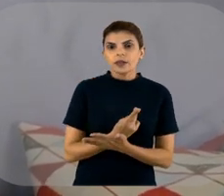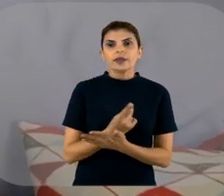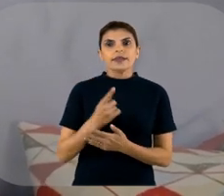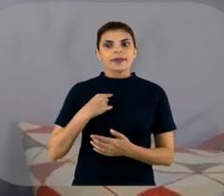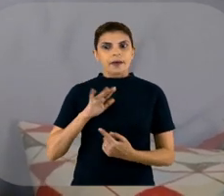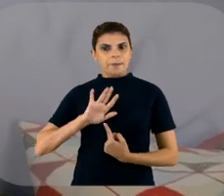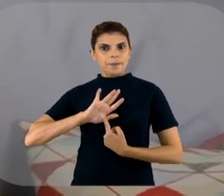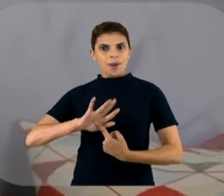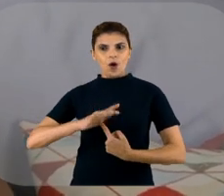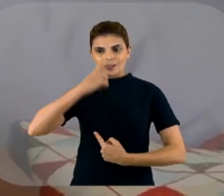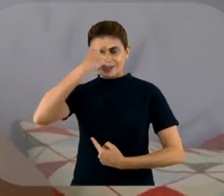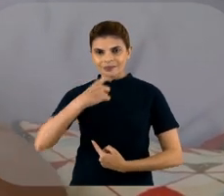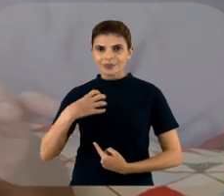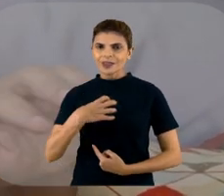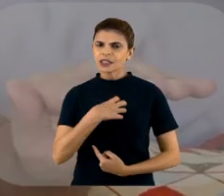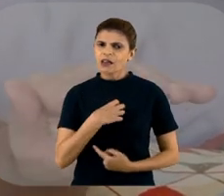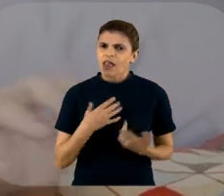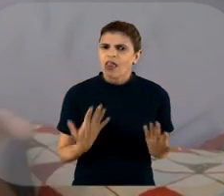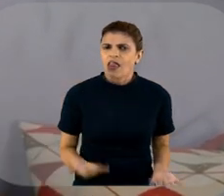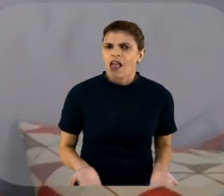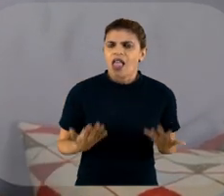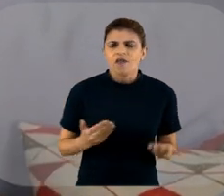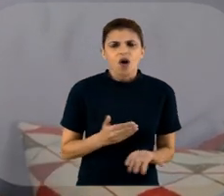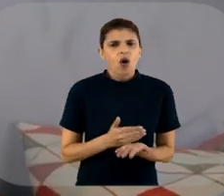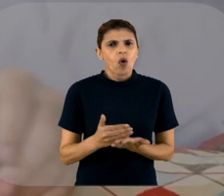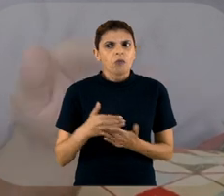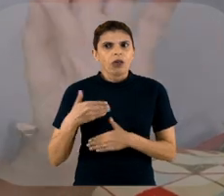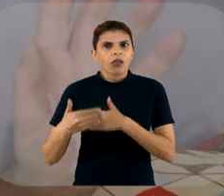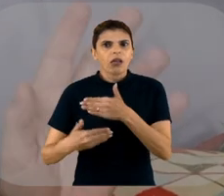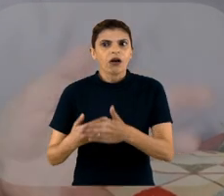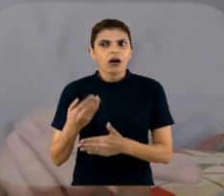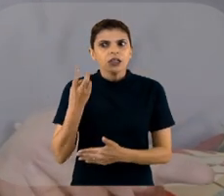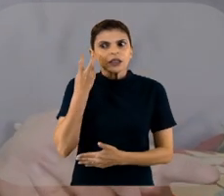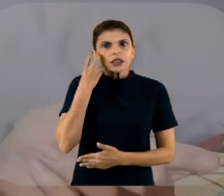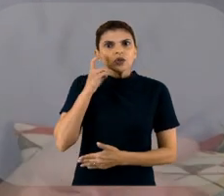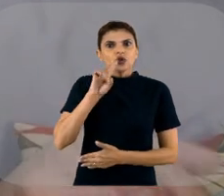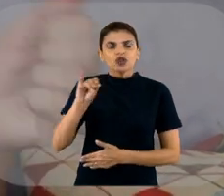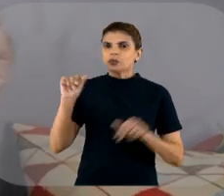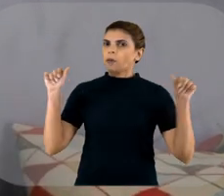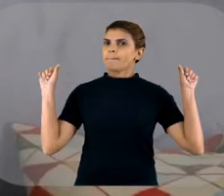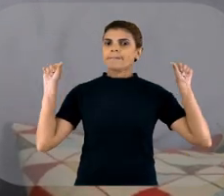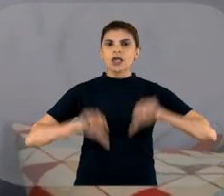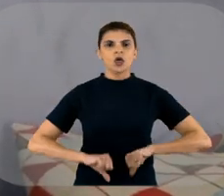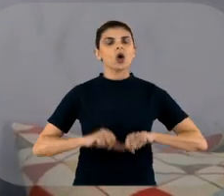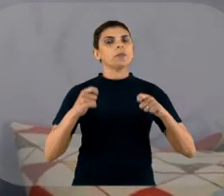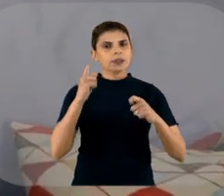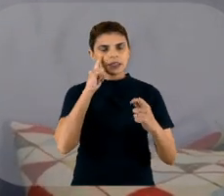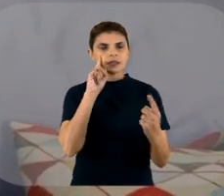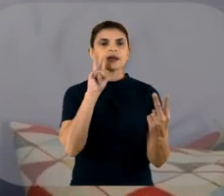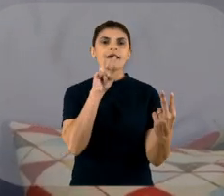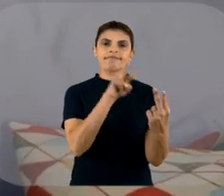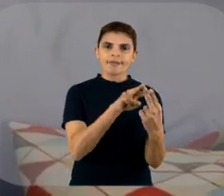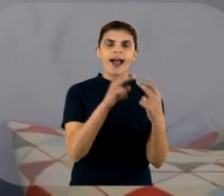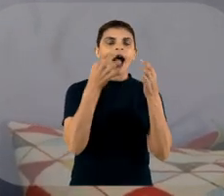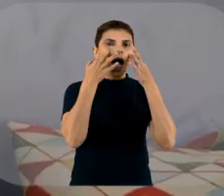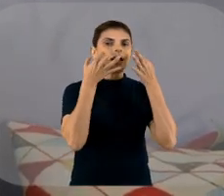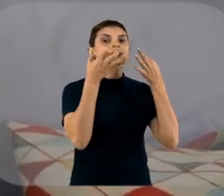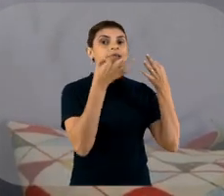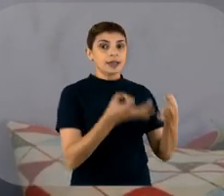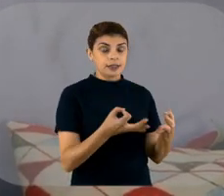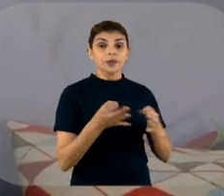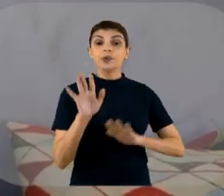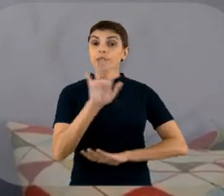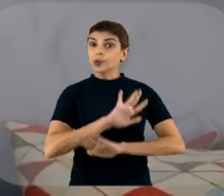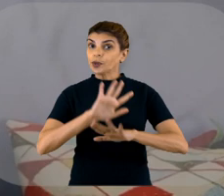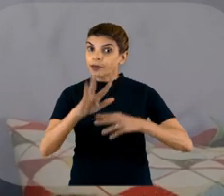ela apresenta uma forma leve inicialmente, lá para o quinto dia piora. Então é preciso ter atenção nesses casos.